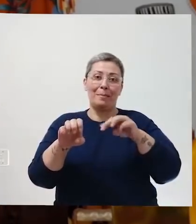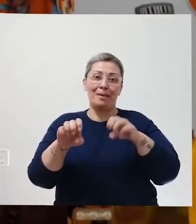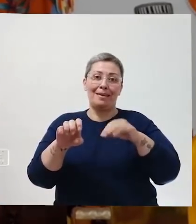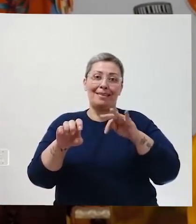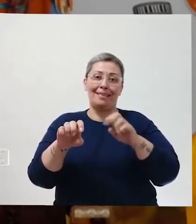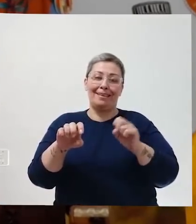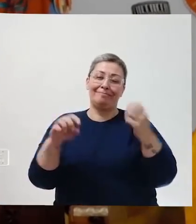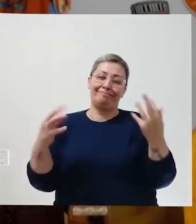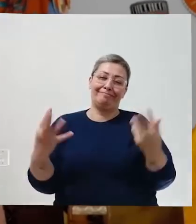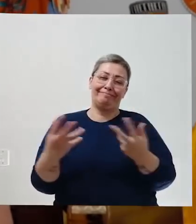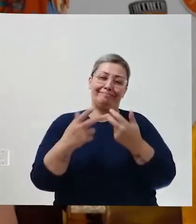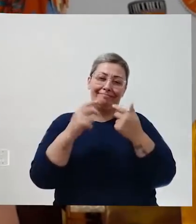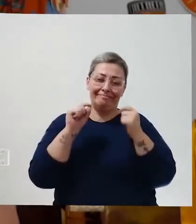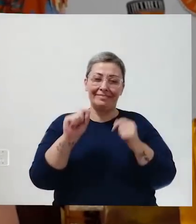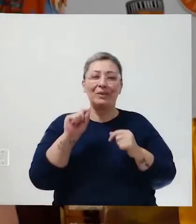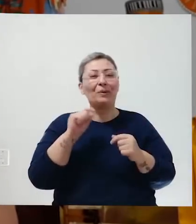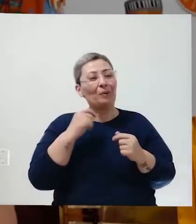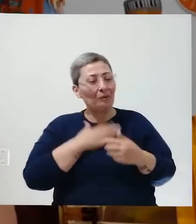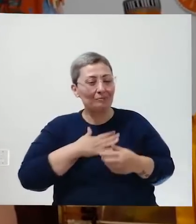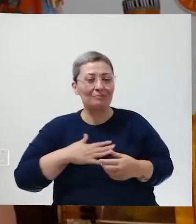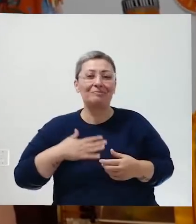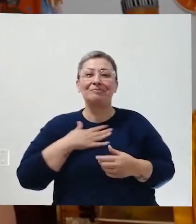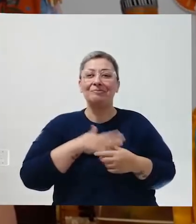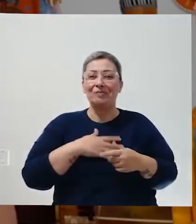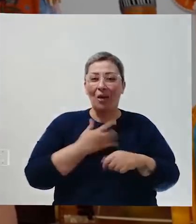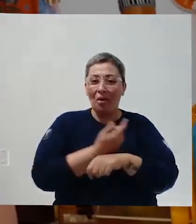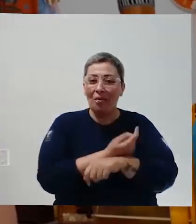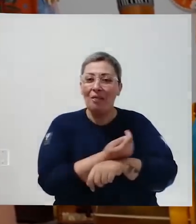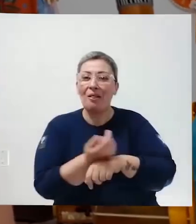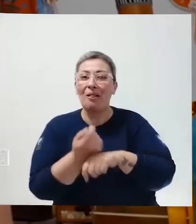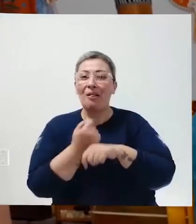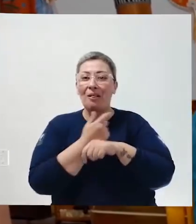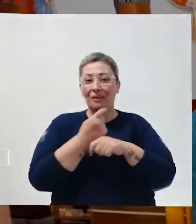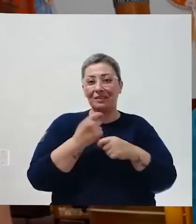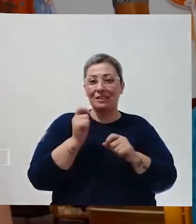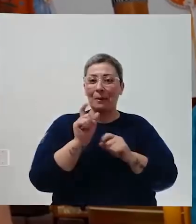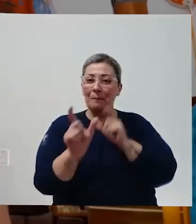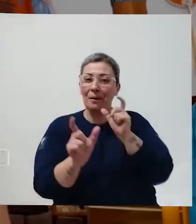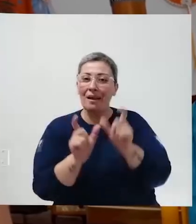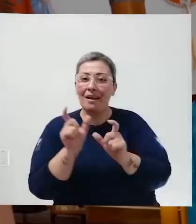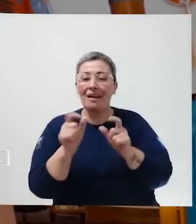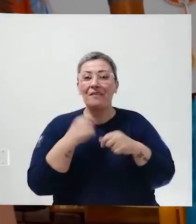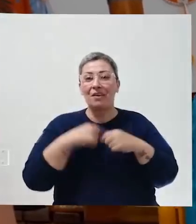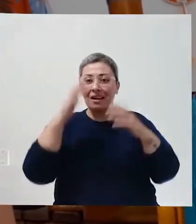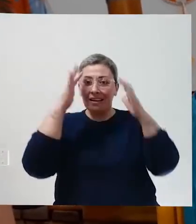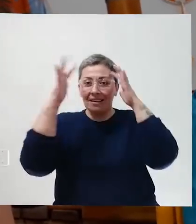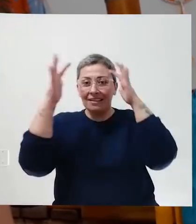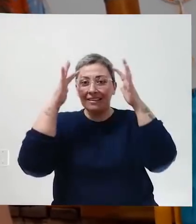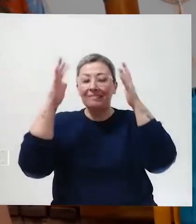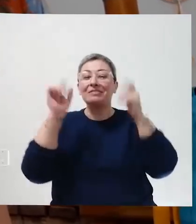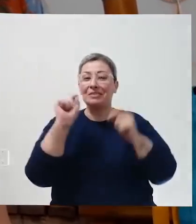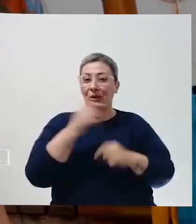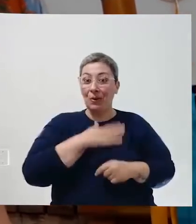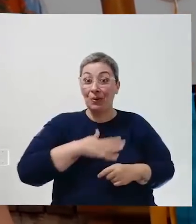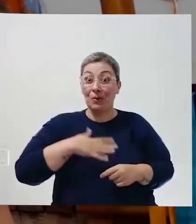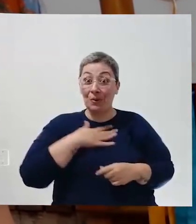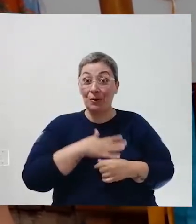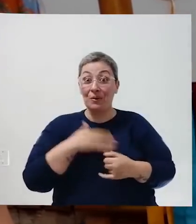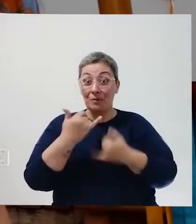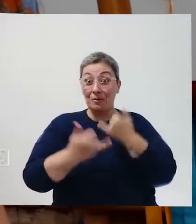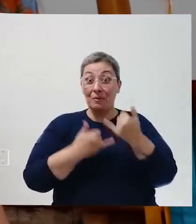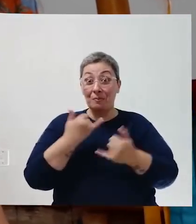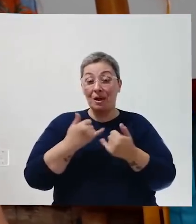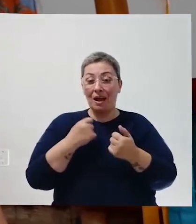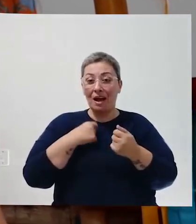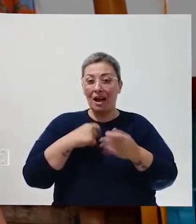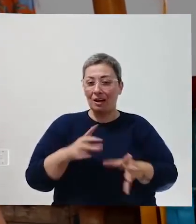Eita, coisa boa! Como é gostoso brincar com as ideias, com as palavras, com a imaginação. Gostaram de